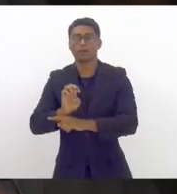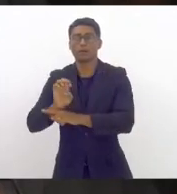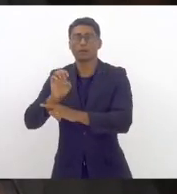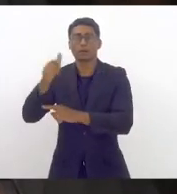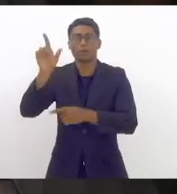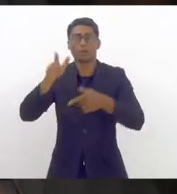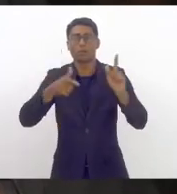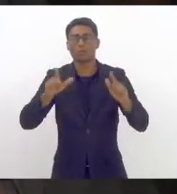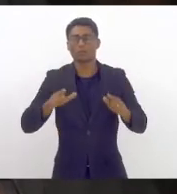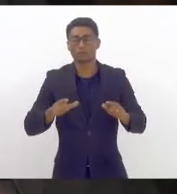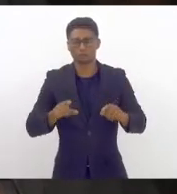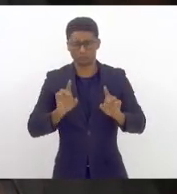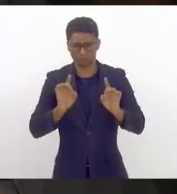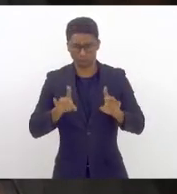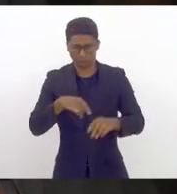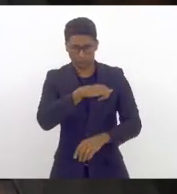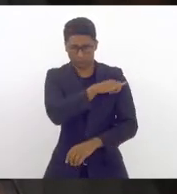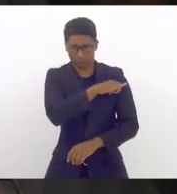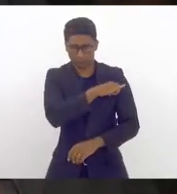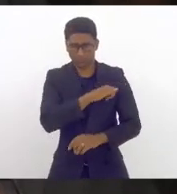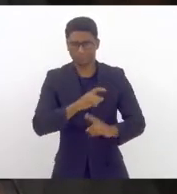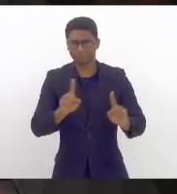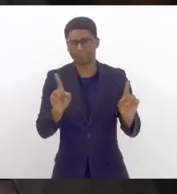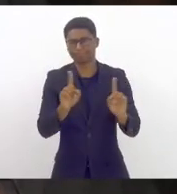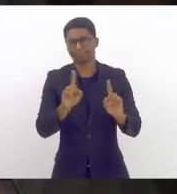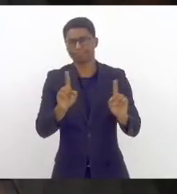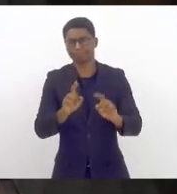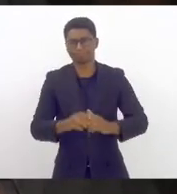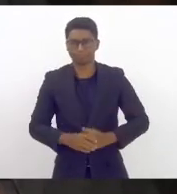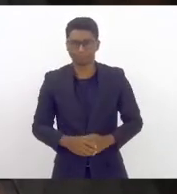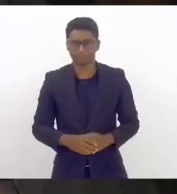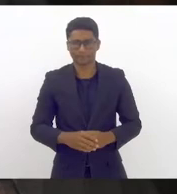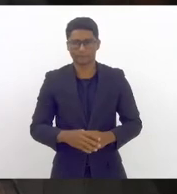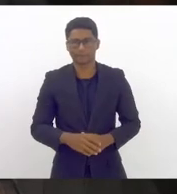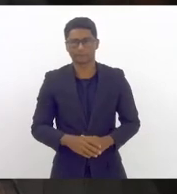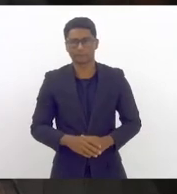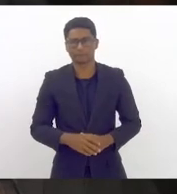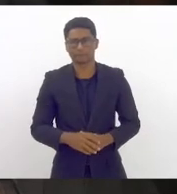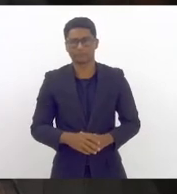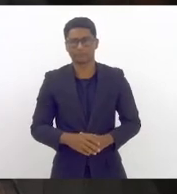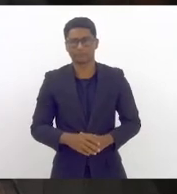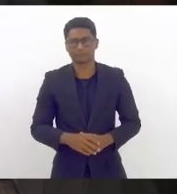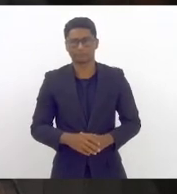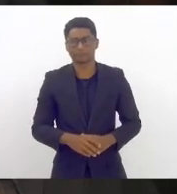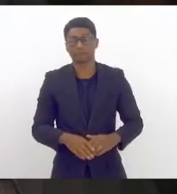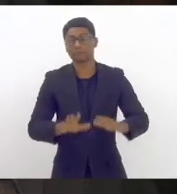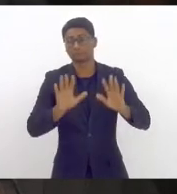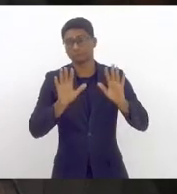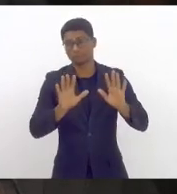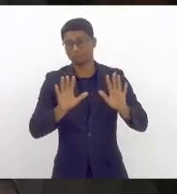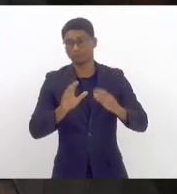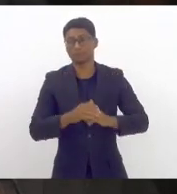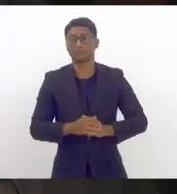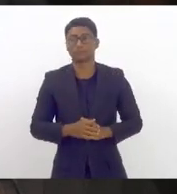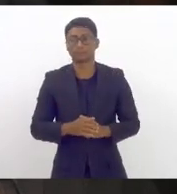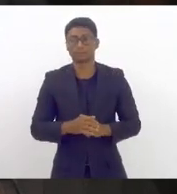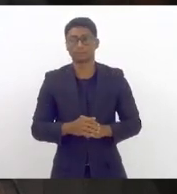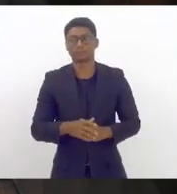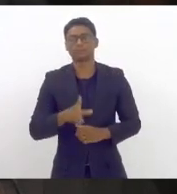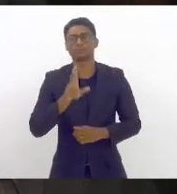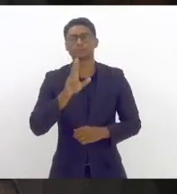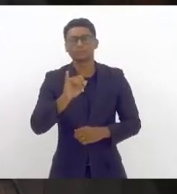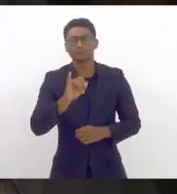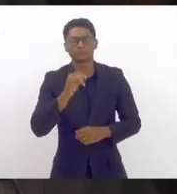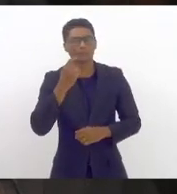é só o Rio de Janeiro que contraiu empréstimos olha mas se você vai na construção